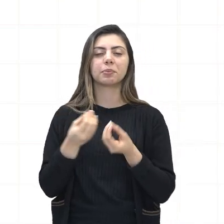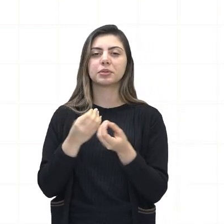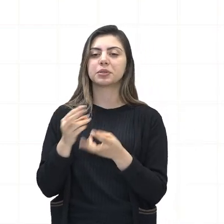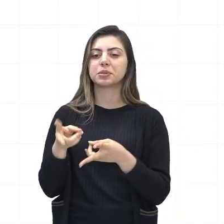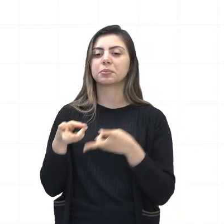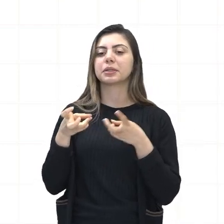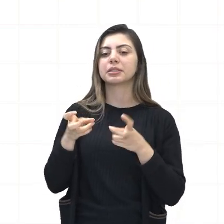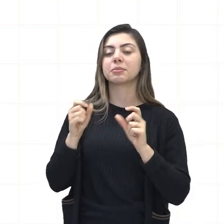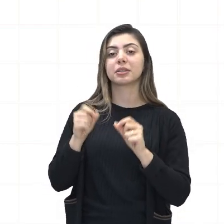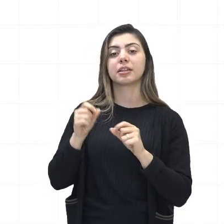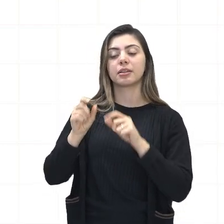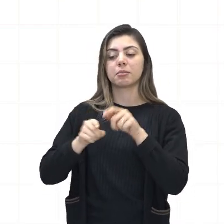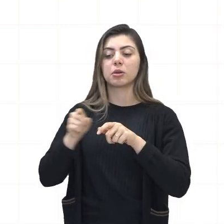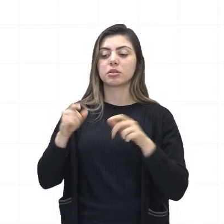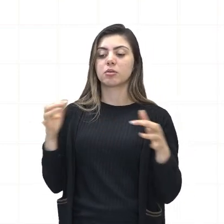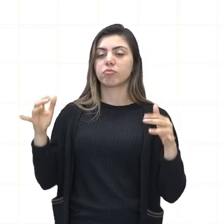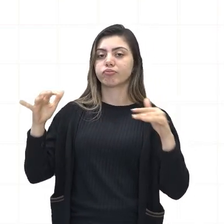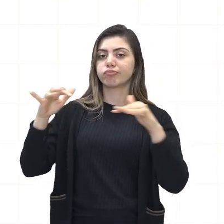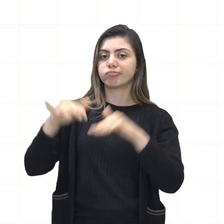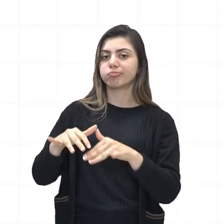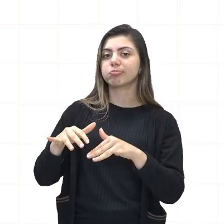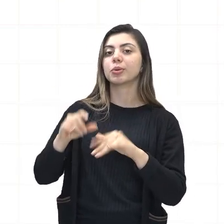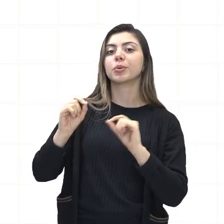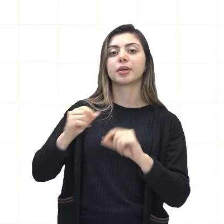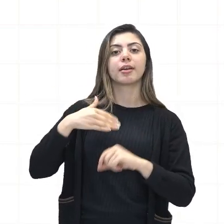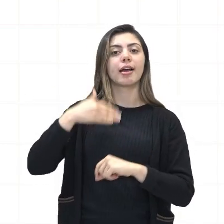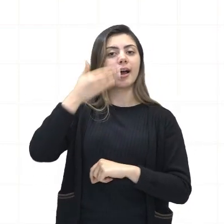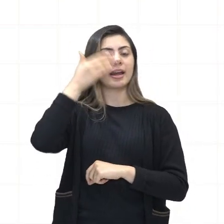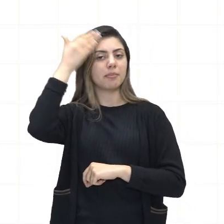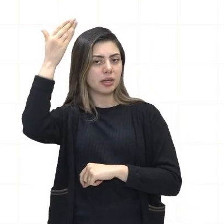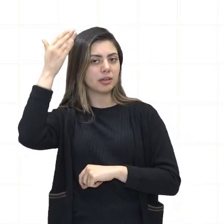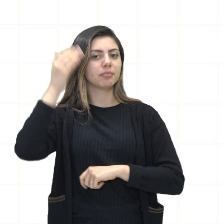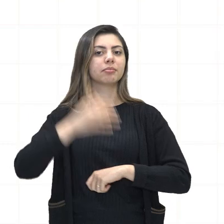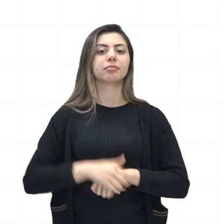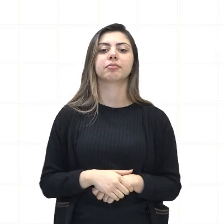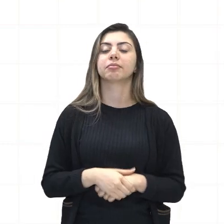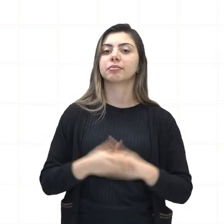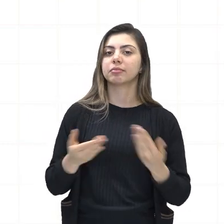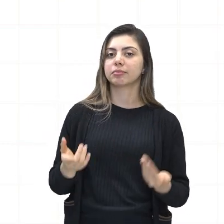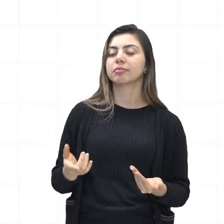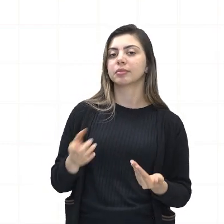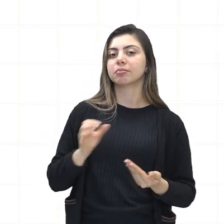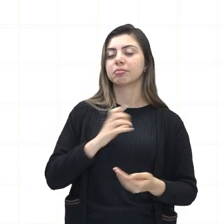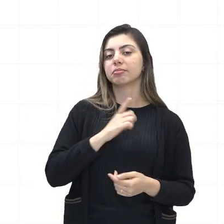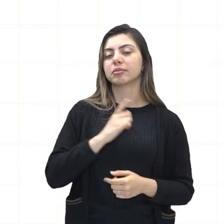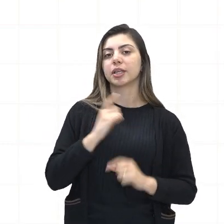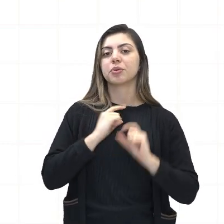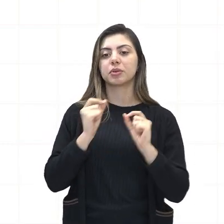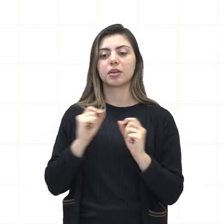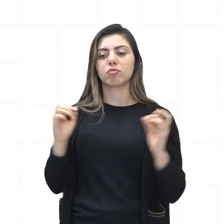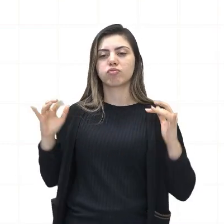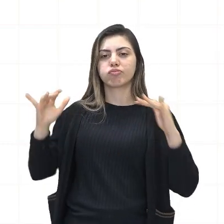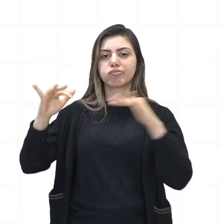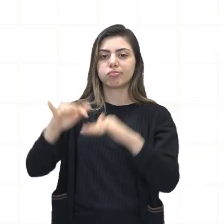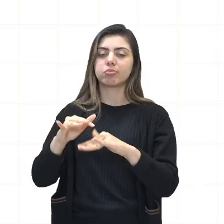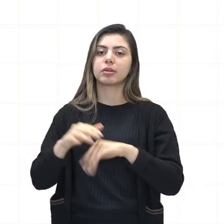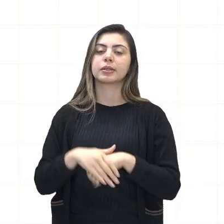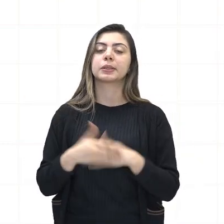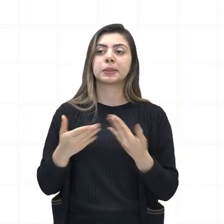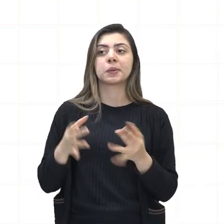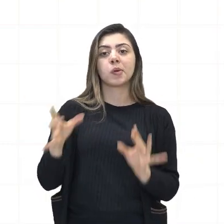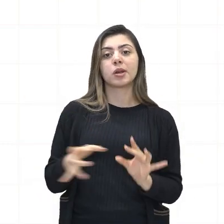quantidade maior de pessoas árabes, né, pessoas que são de etnias ali, geralmente